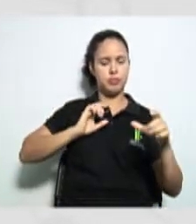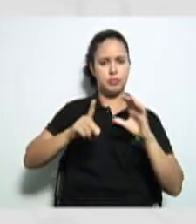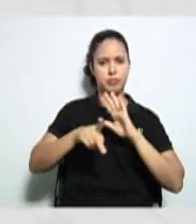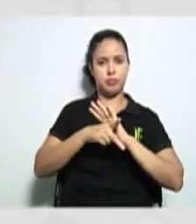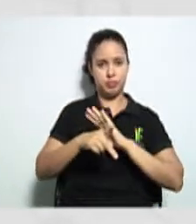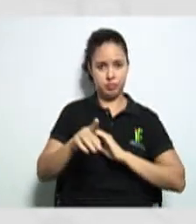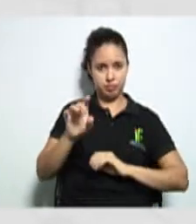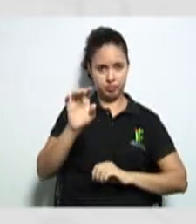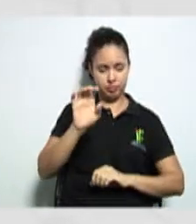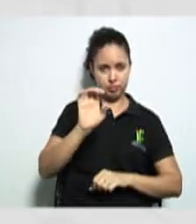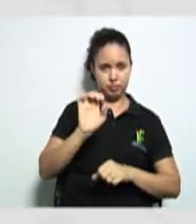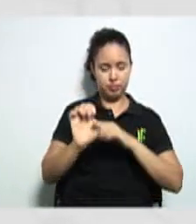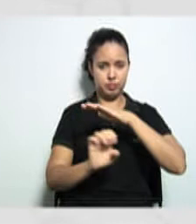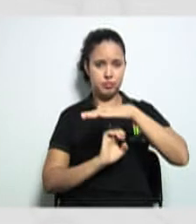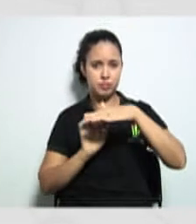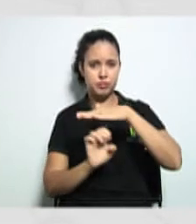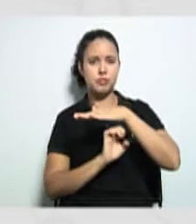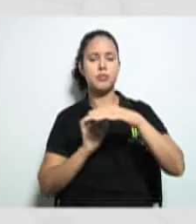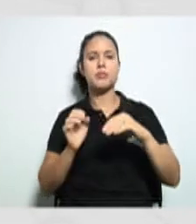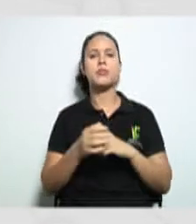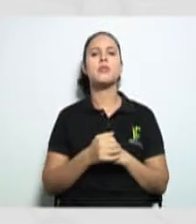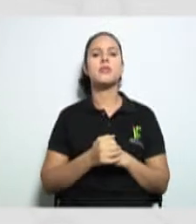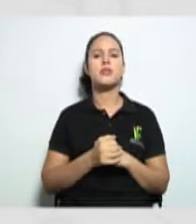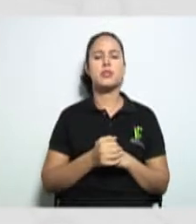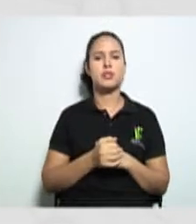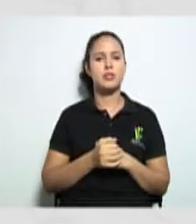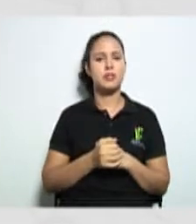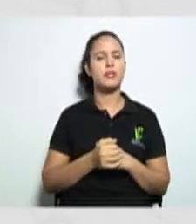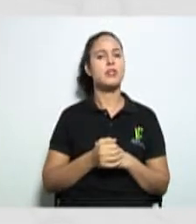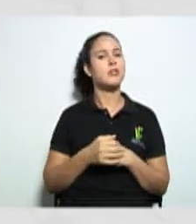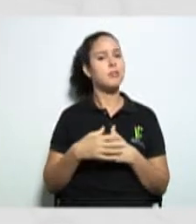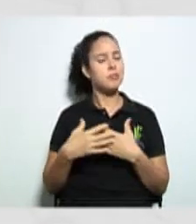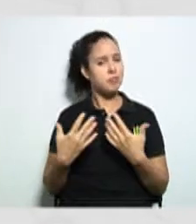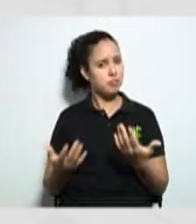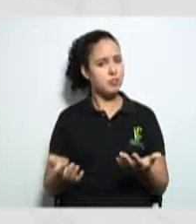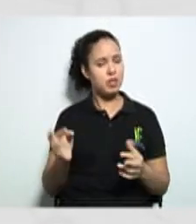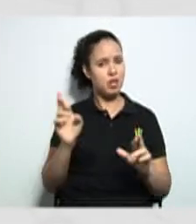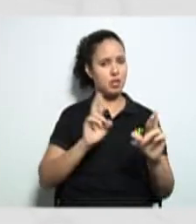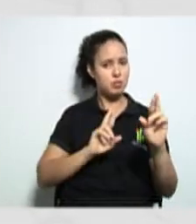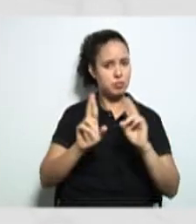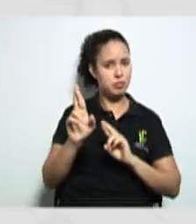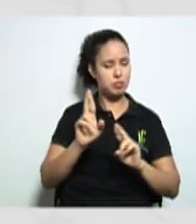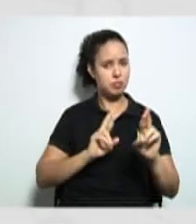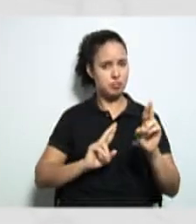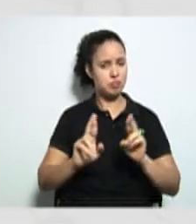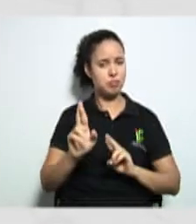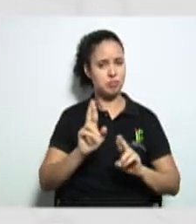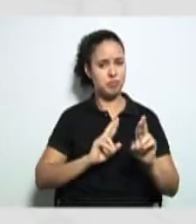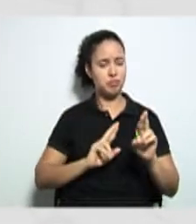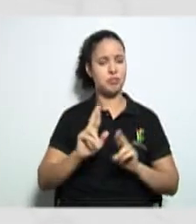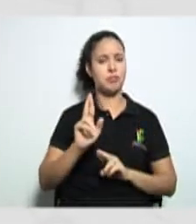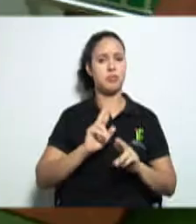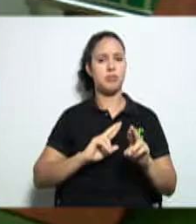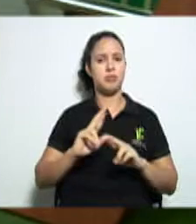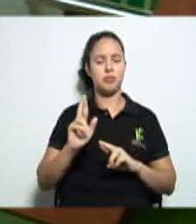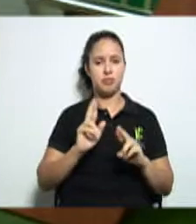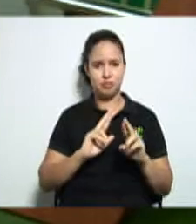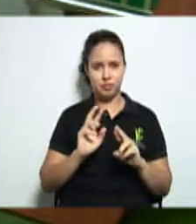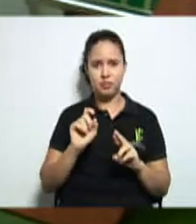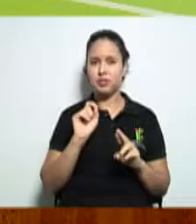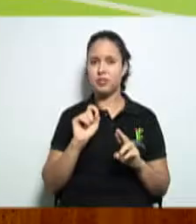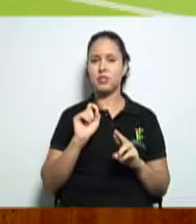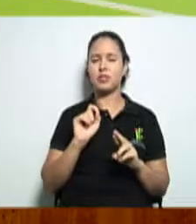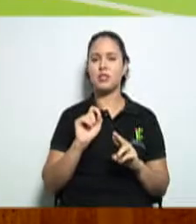professora? A participação Tá bem tá bem grande aqui, mas